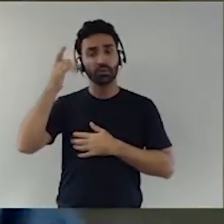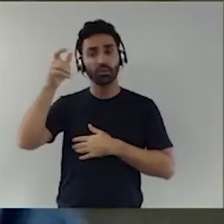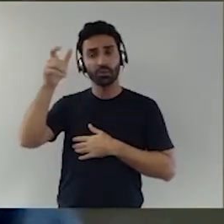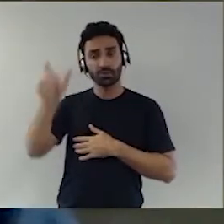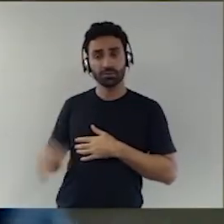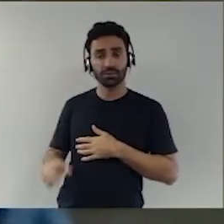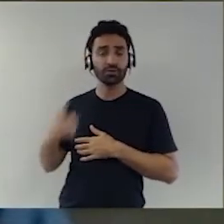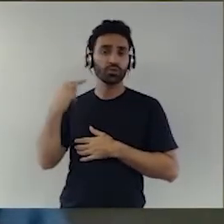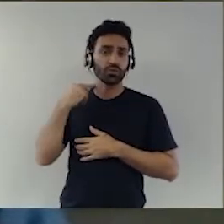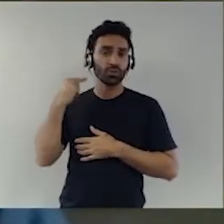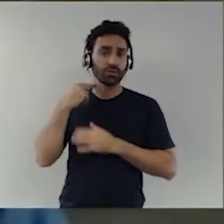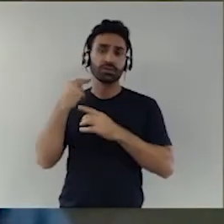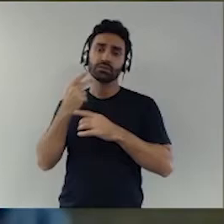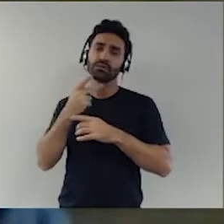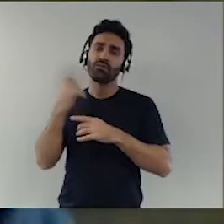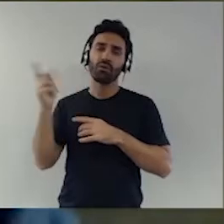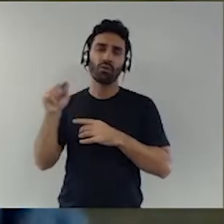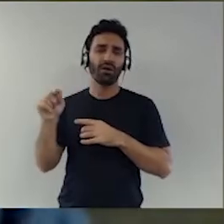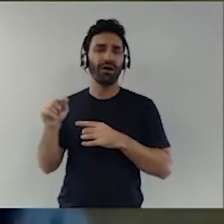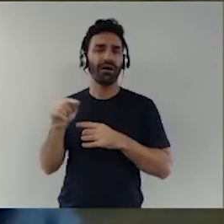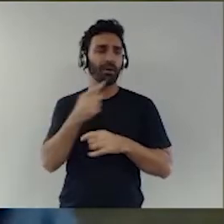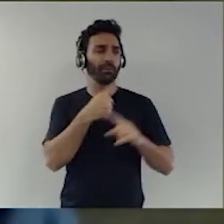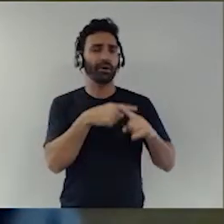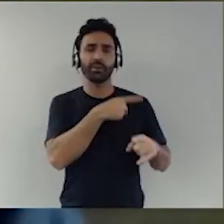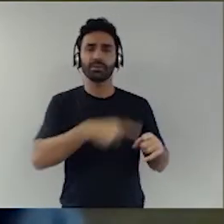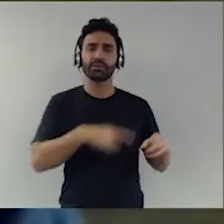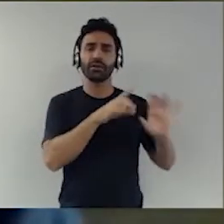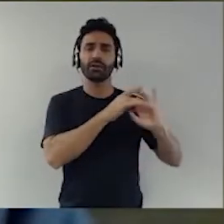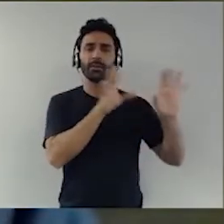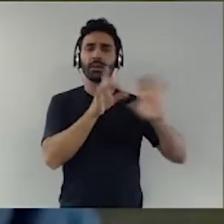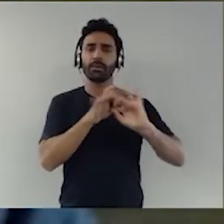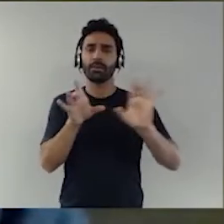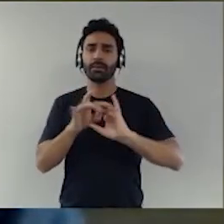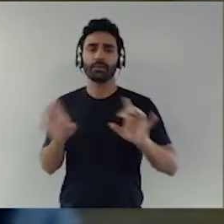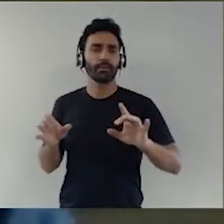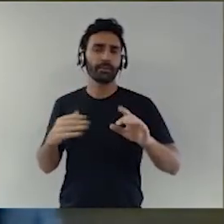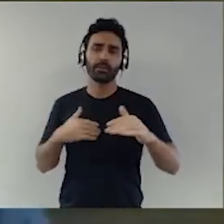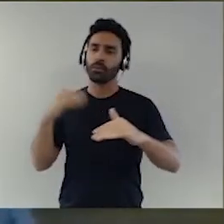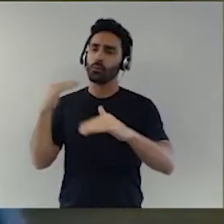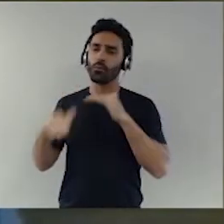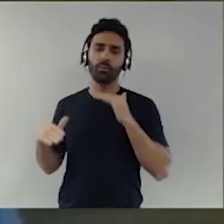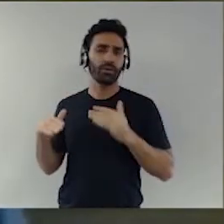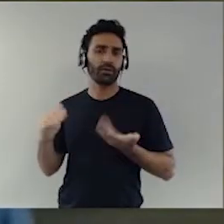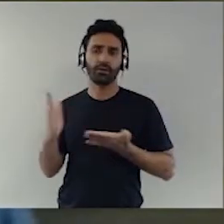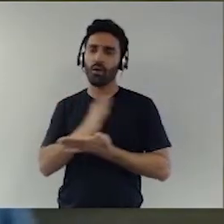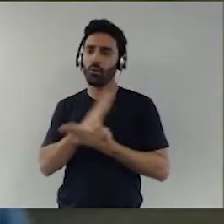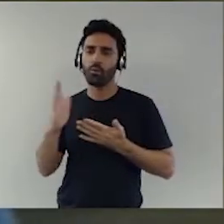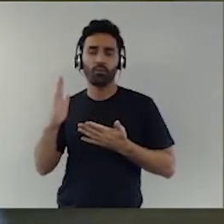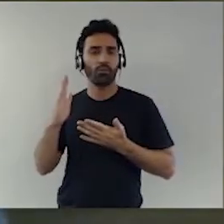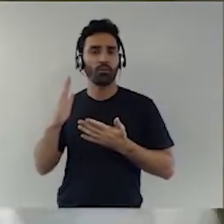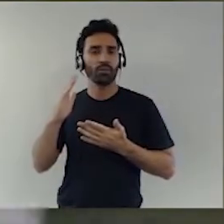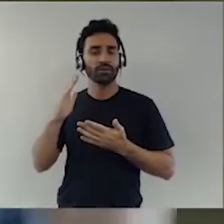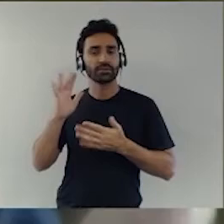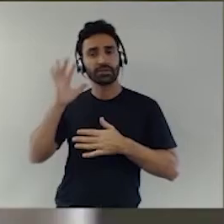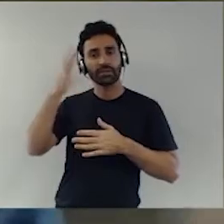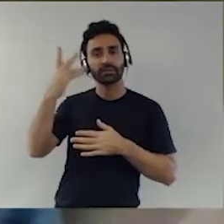eventual liberação presidencial de diversos segmentos, indo de encontro a restrições de estados e municípios, na prática não teria um